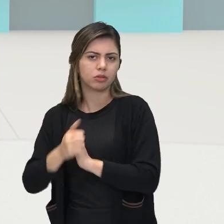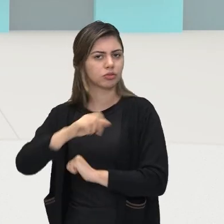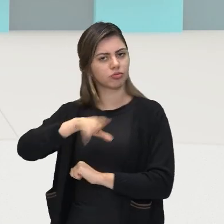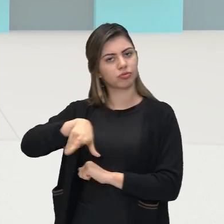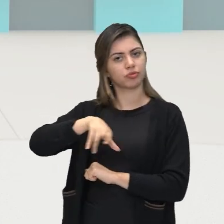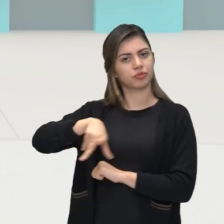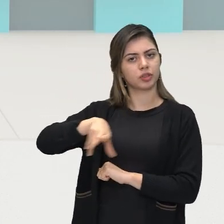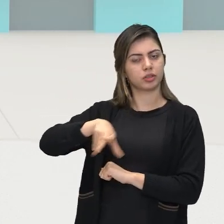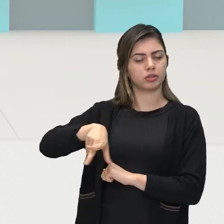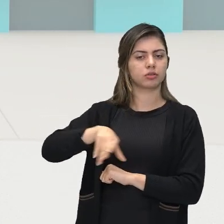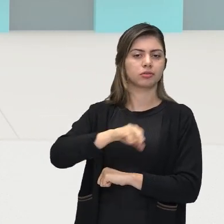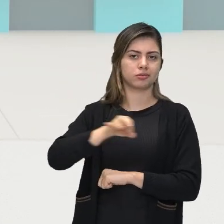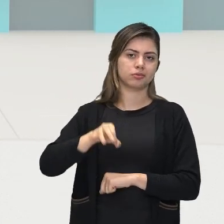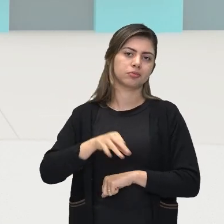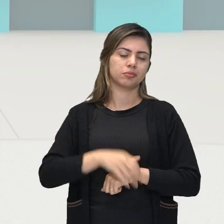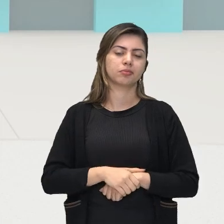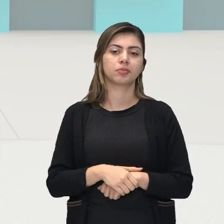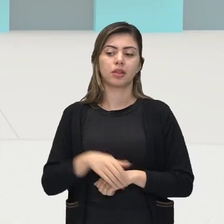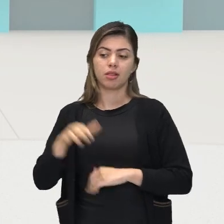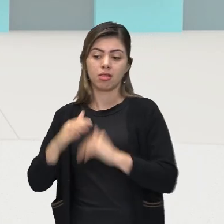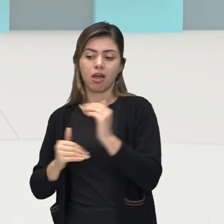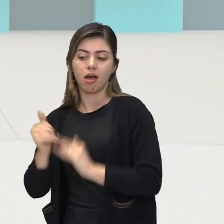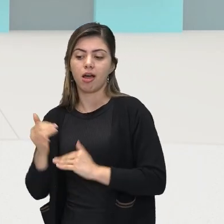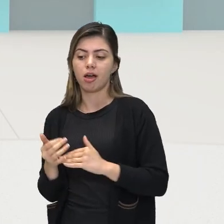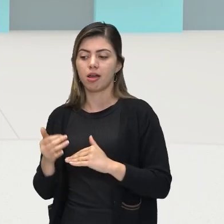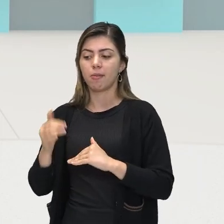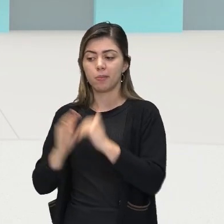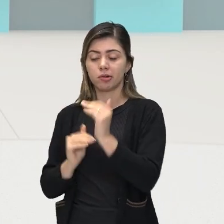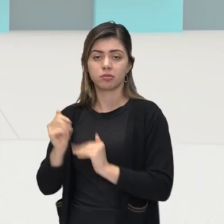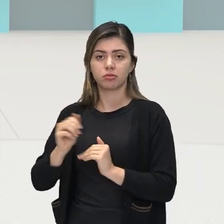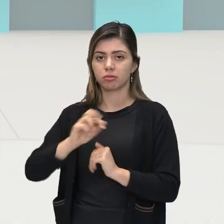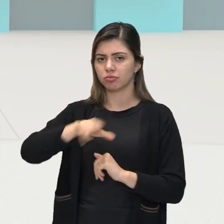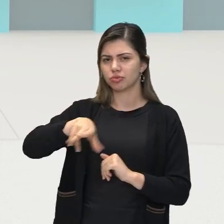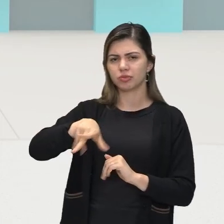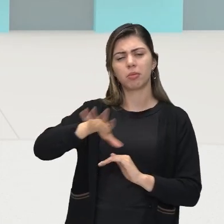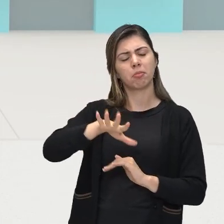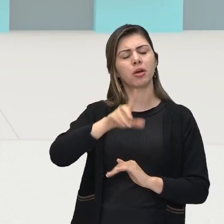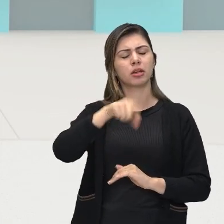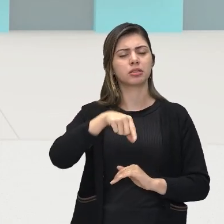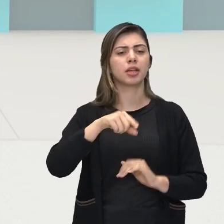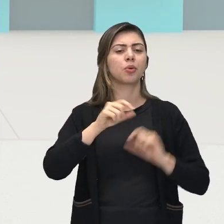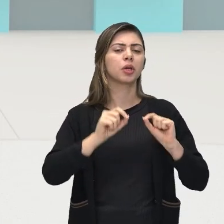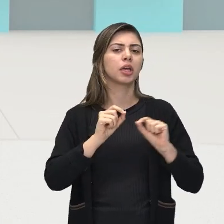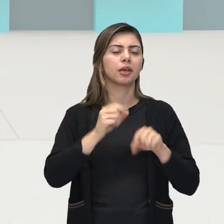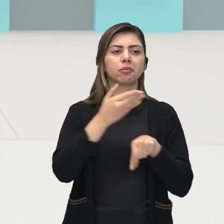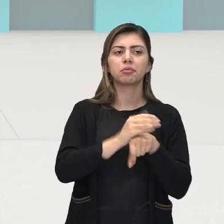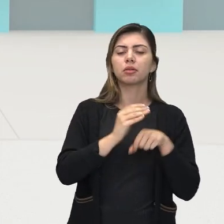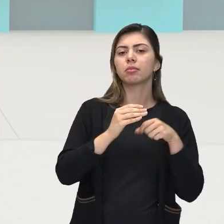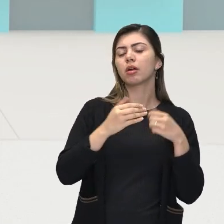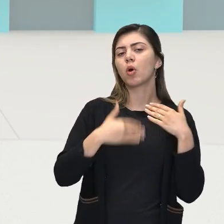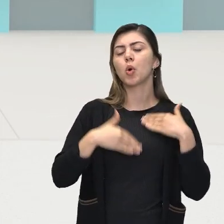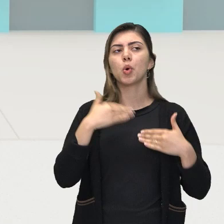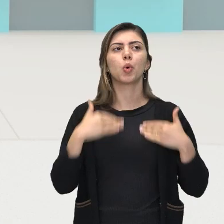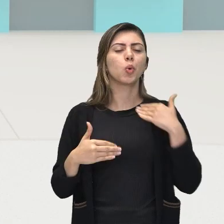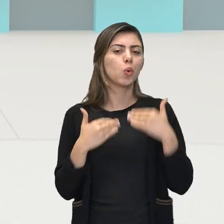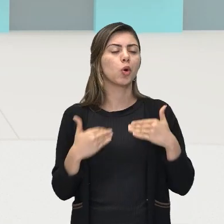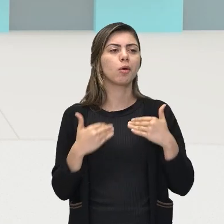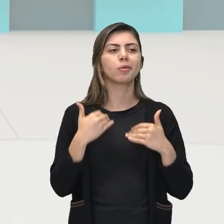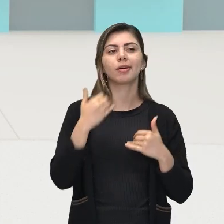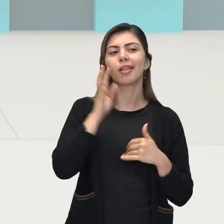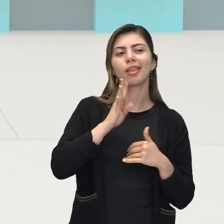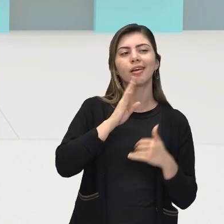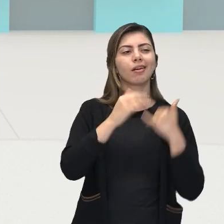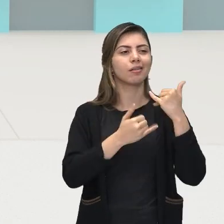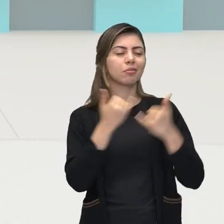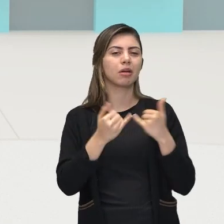físicas, de um modo profissional, mas de uma maneira, de fato, mais descontraída, né, fora dessa